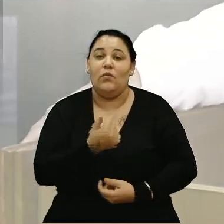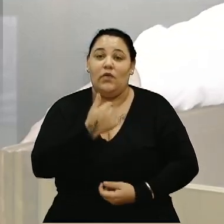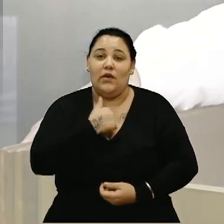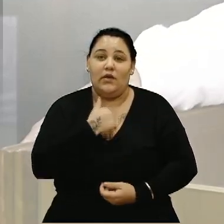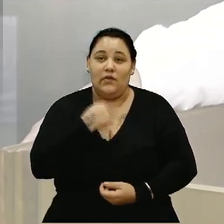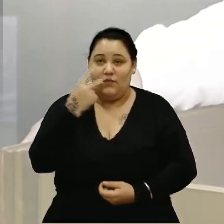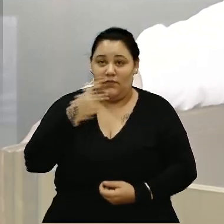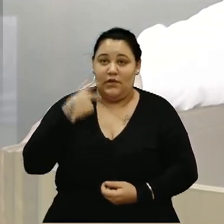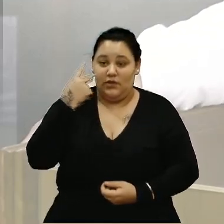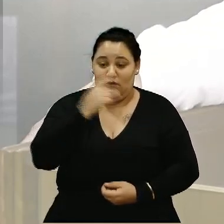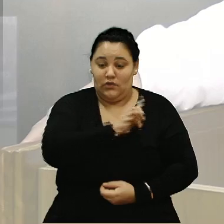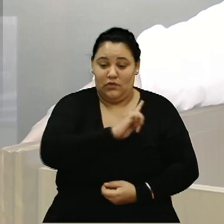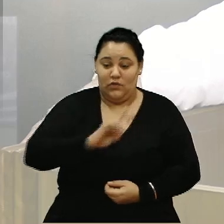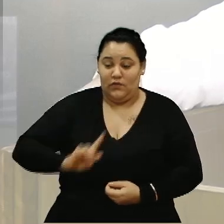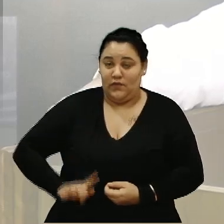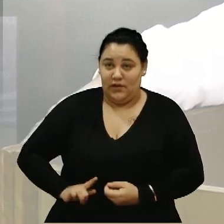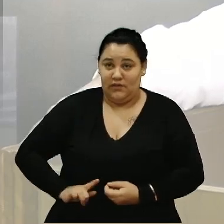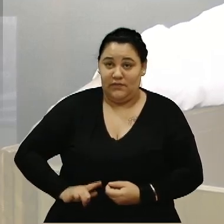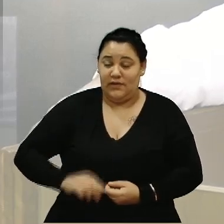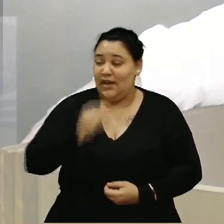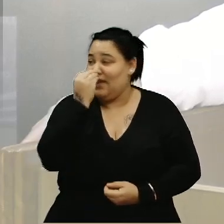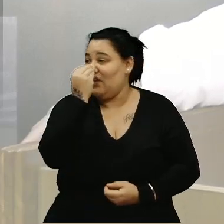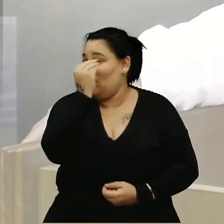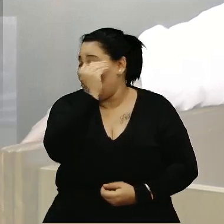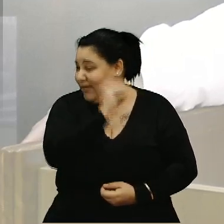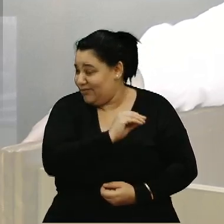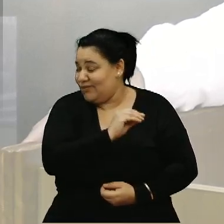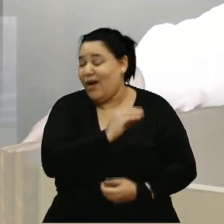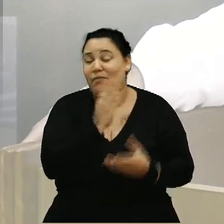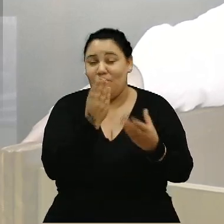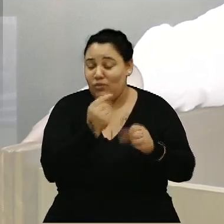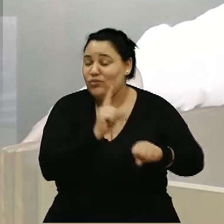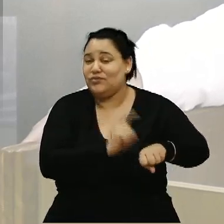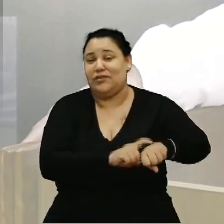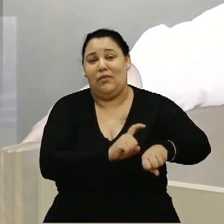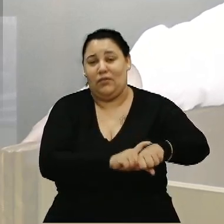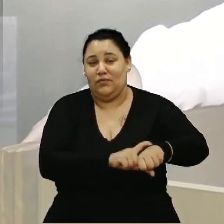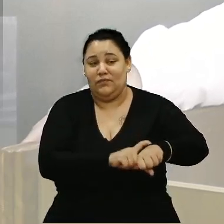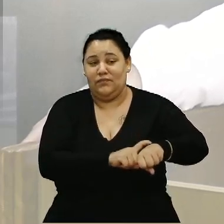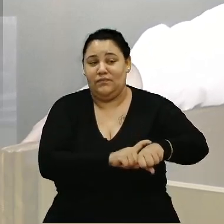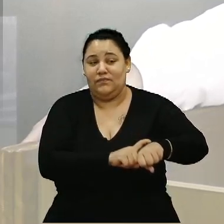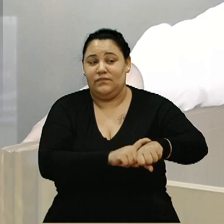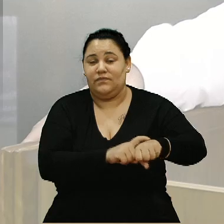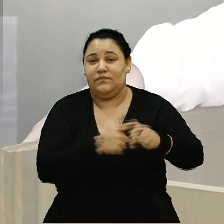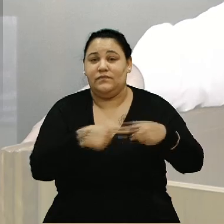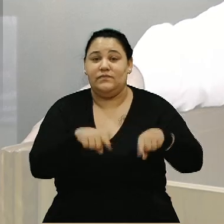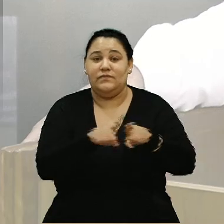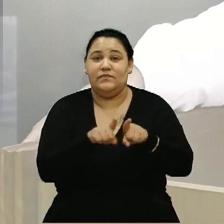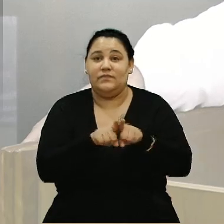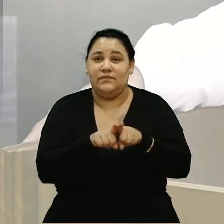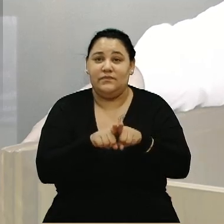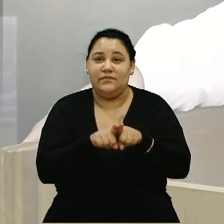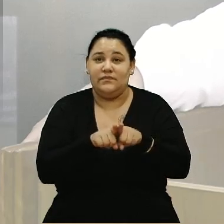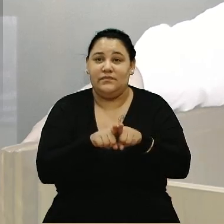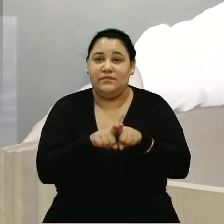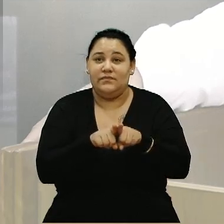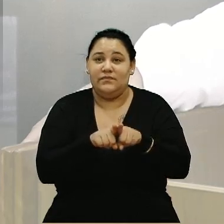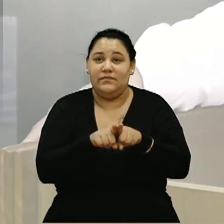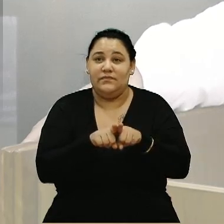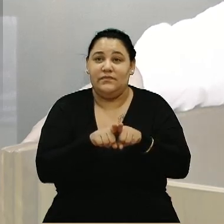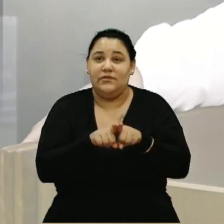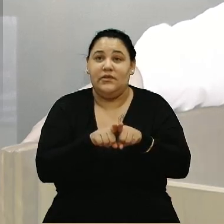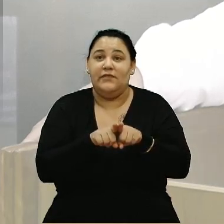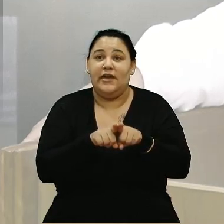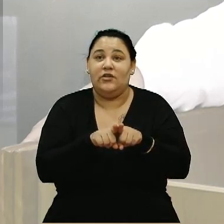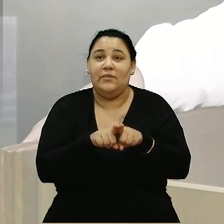vereador, o governo está virando as costas há bastante tempo, não fala, não me respondem, é um desrespeito, é